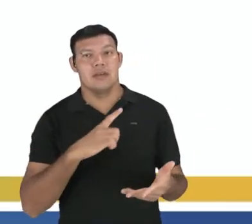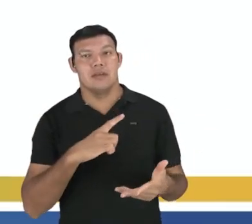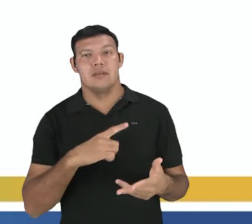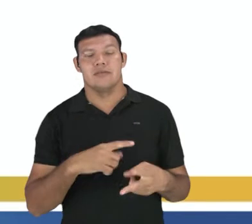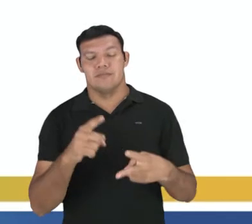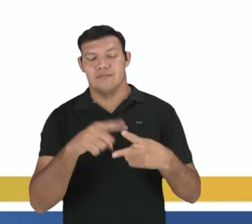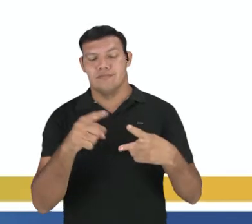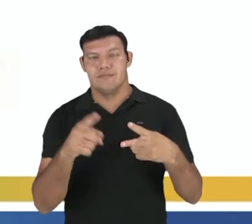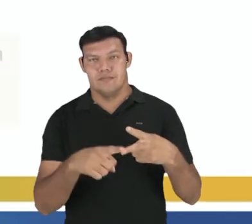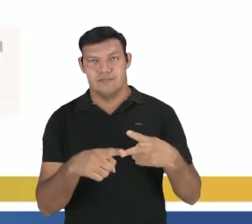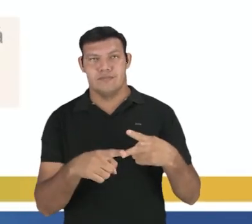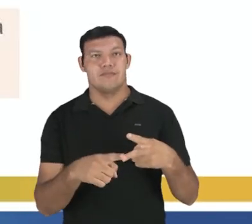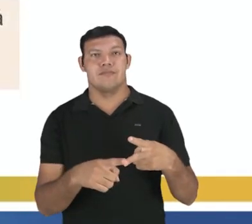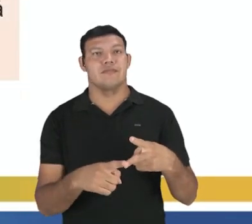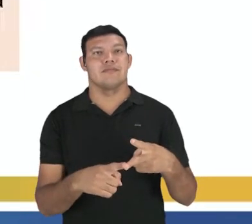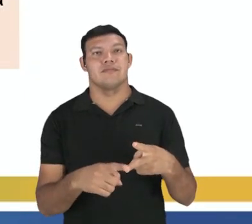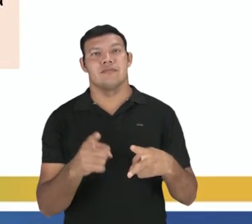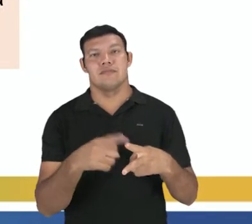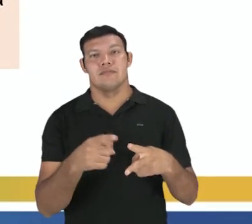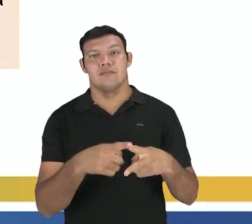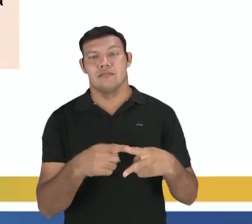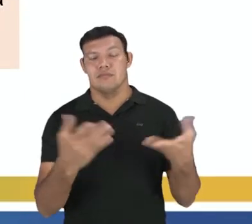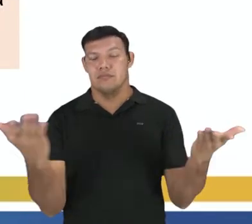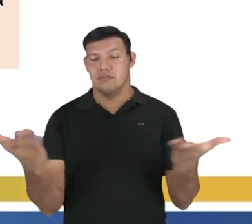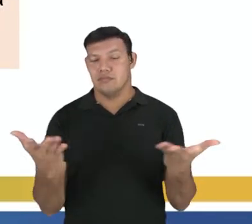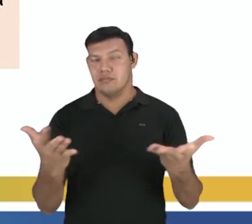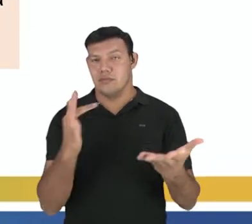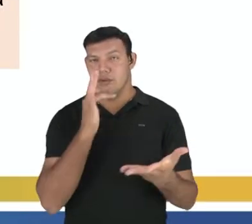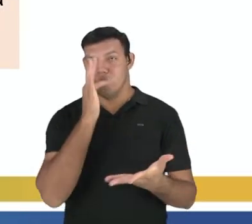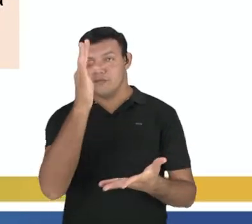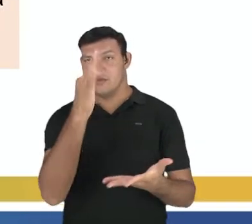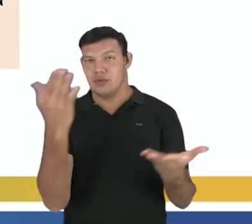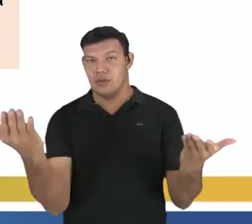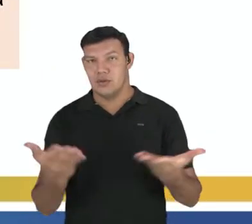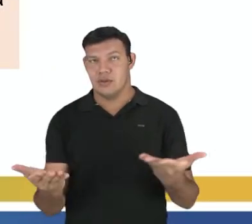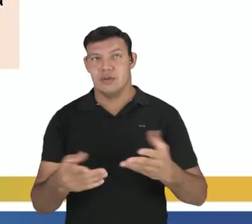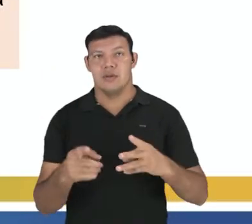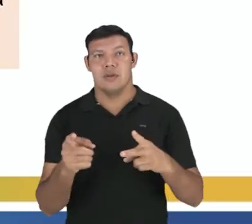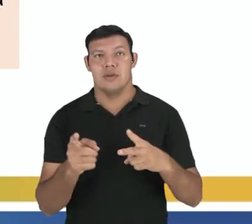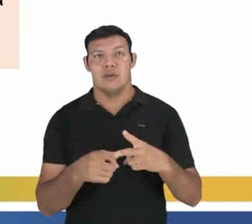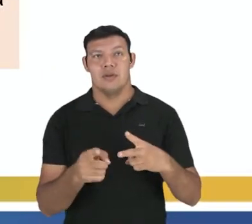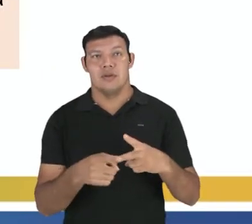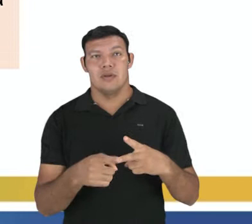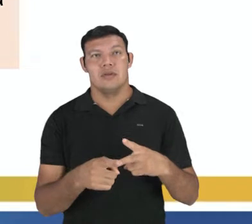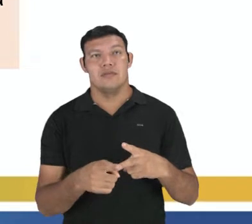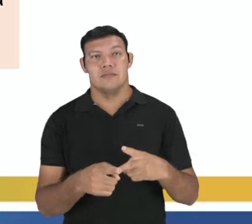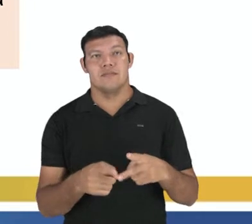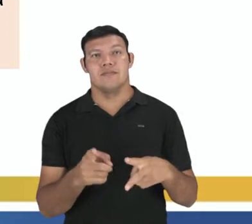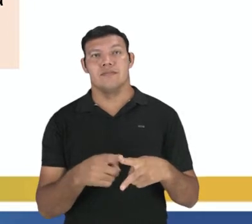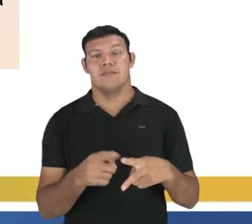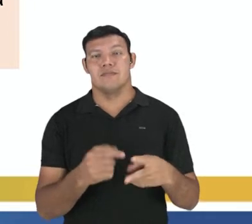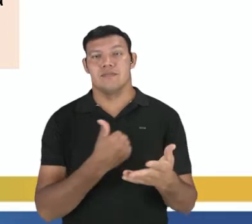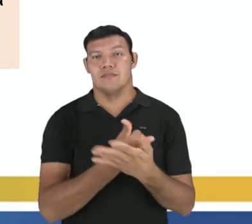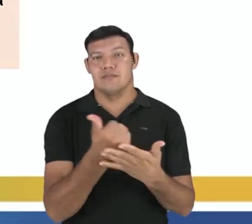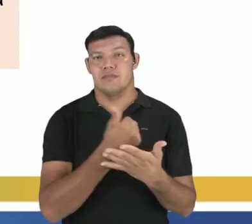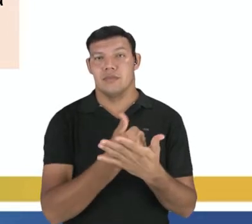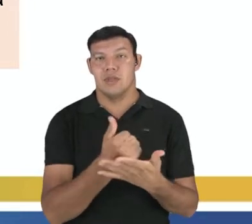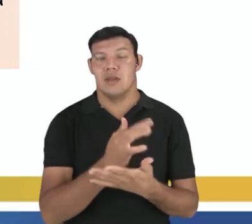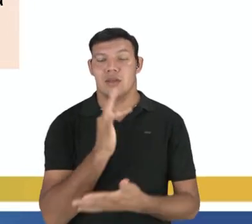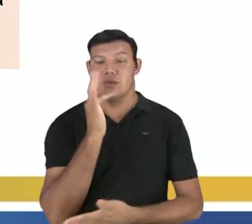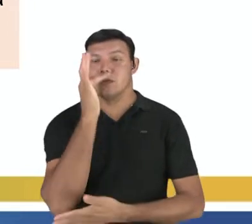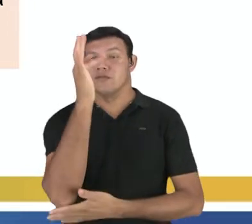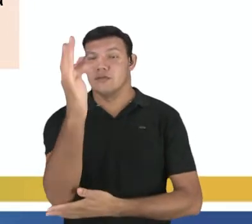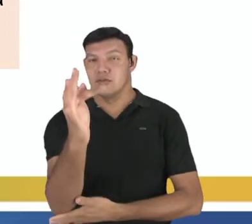duas divisões do futuro. Eu vou ter o futuro do presente, o futuro do presente exprime uma ação que irá